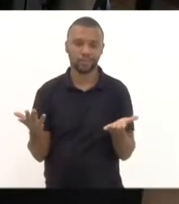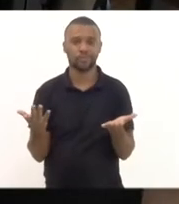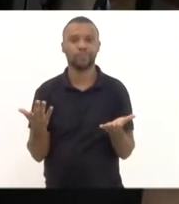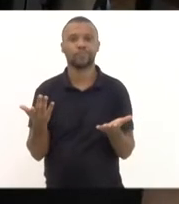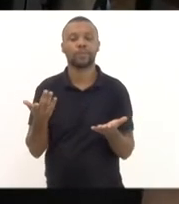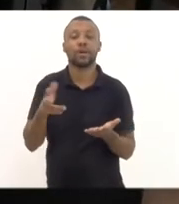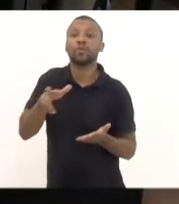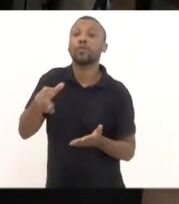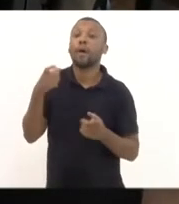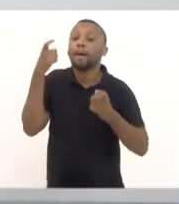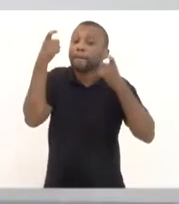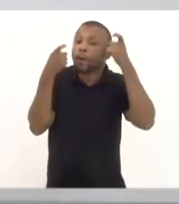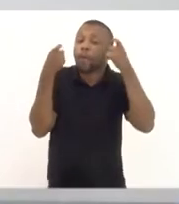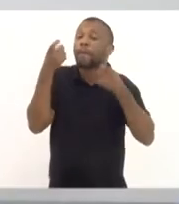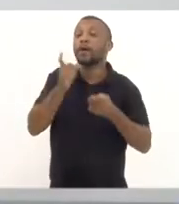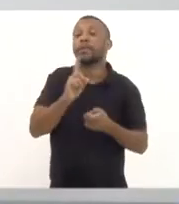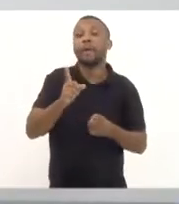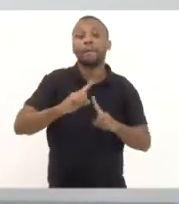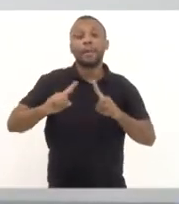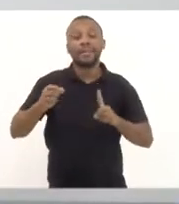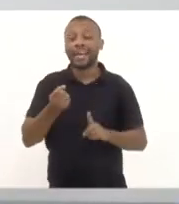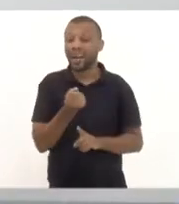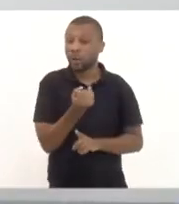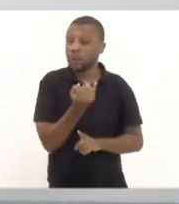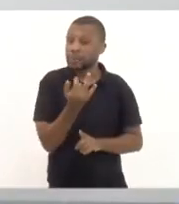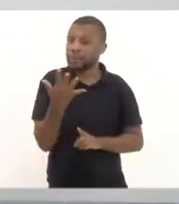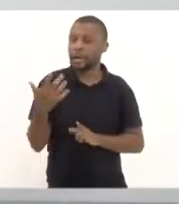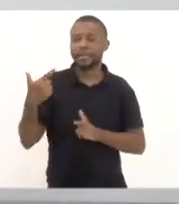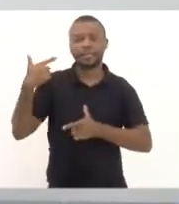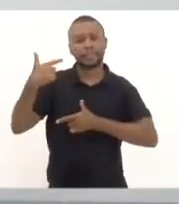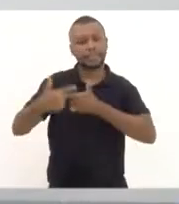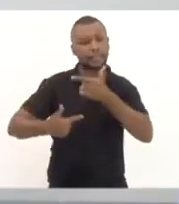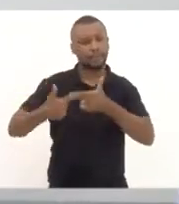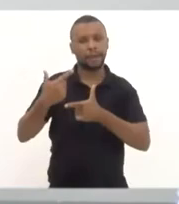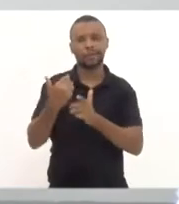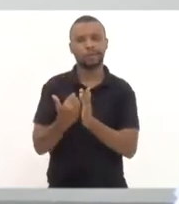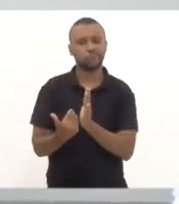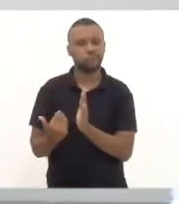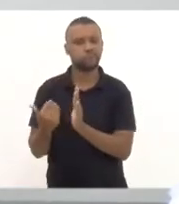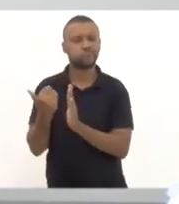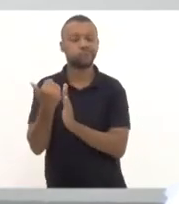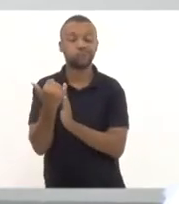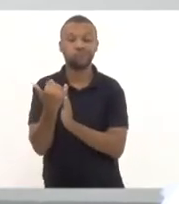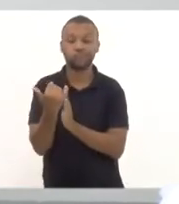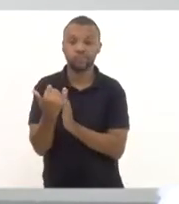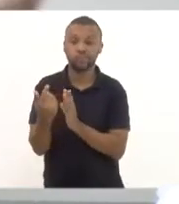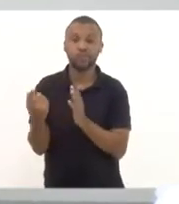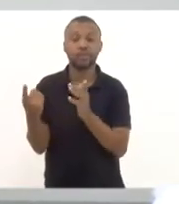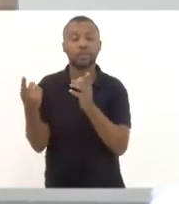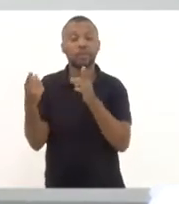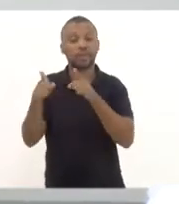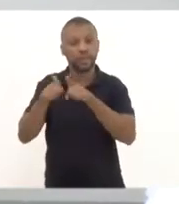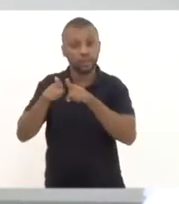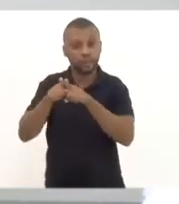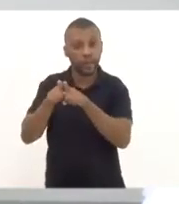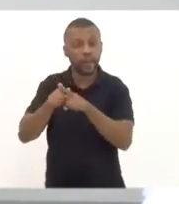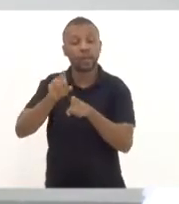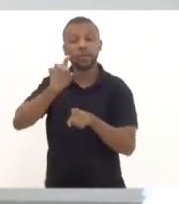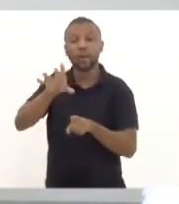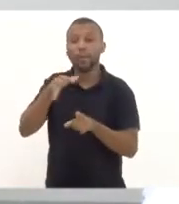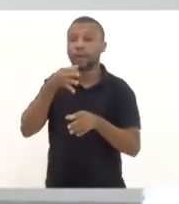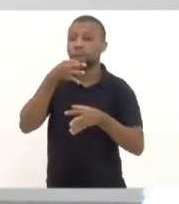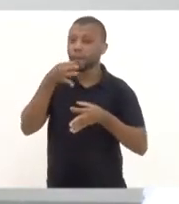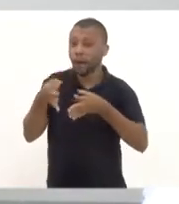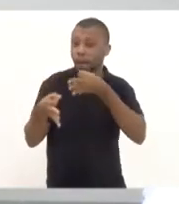mas o volume de trabalho e Inclusive só pelas